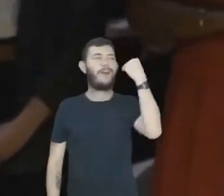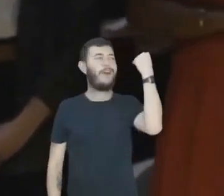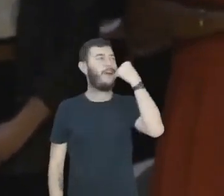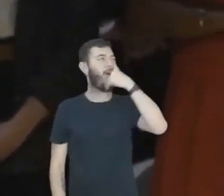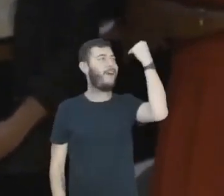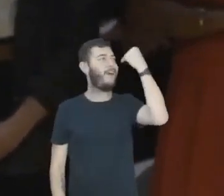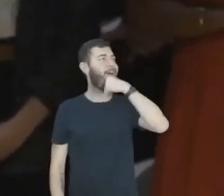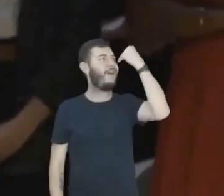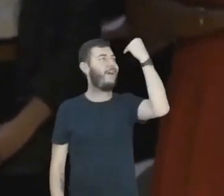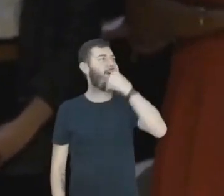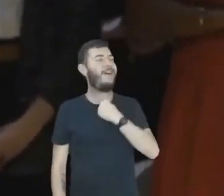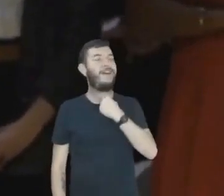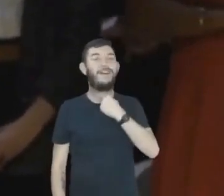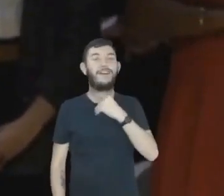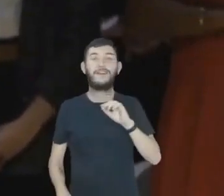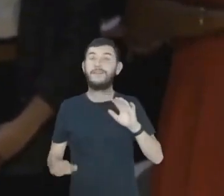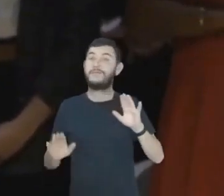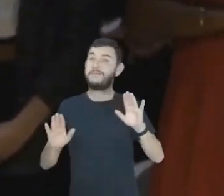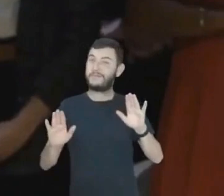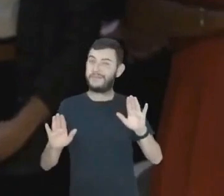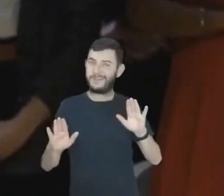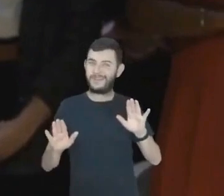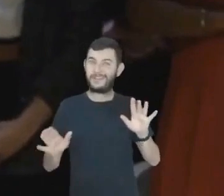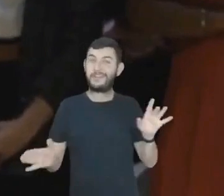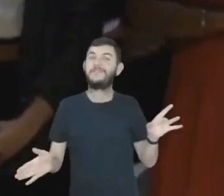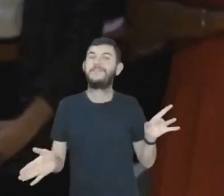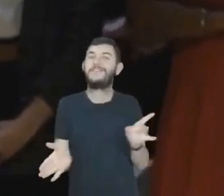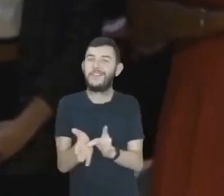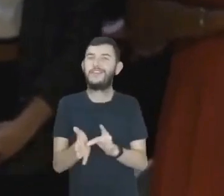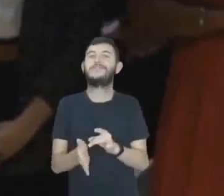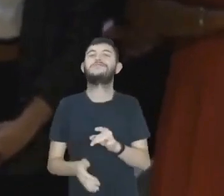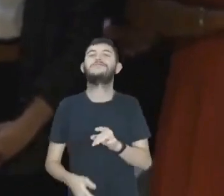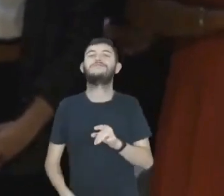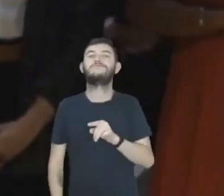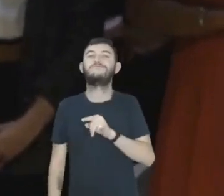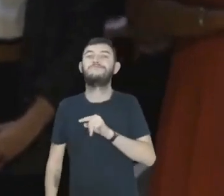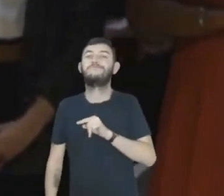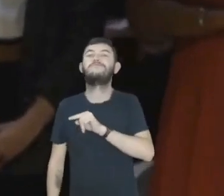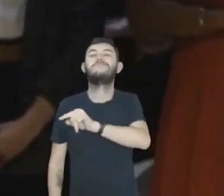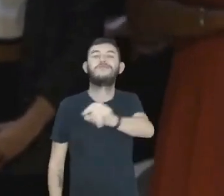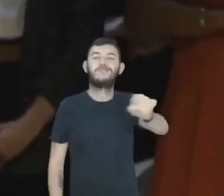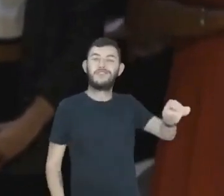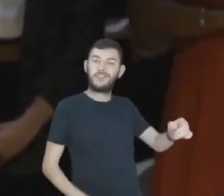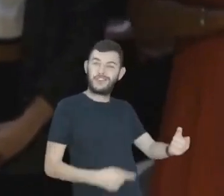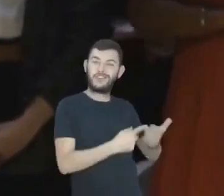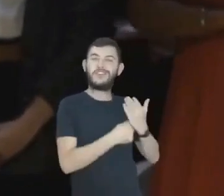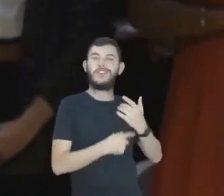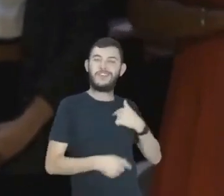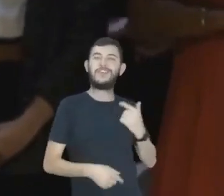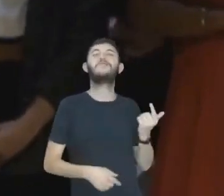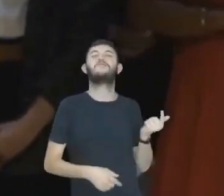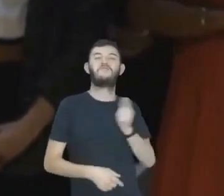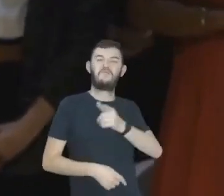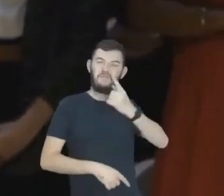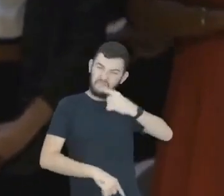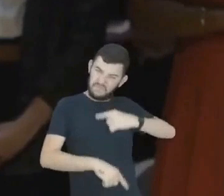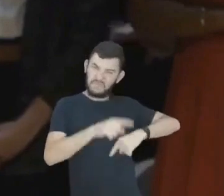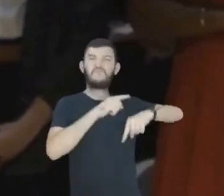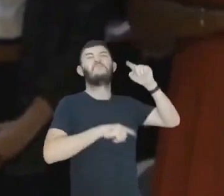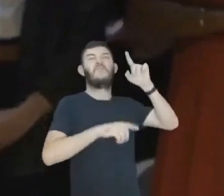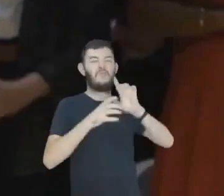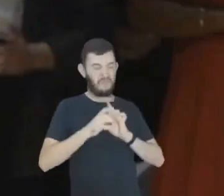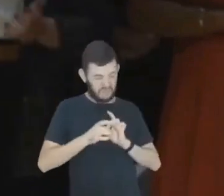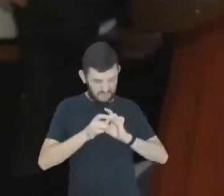e a verdade é que vocês fizeram eu sair da cadeia muito mais forte do que eu